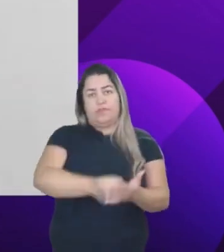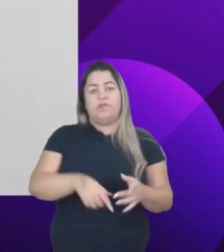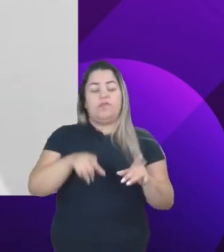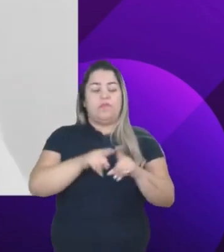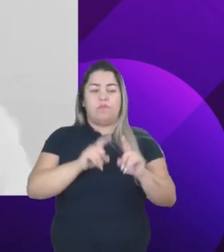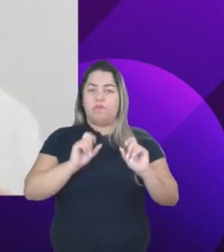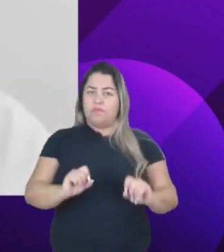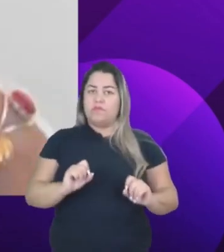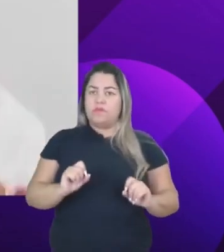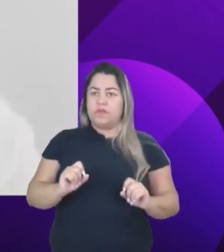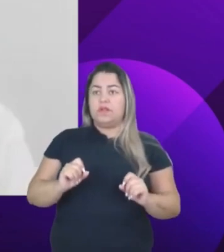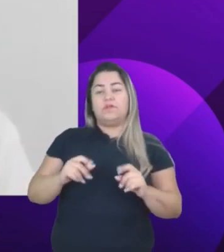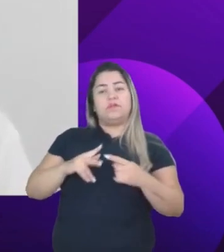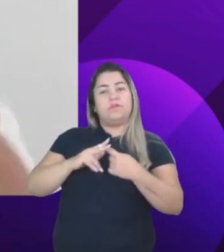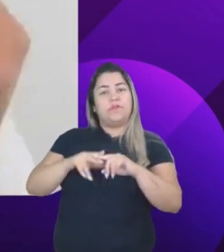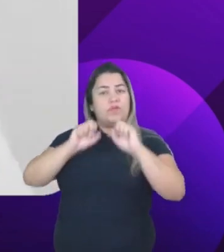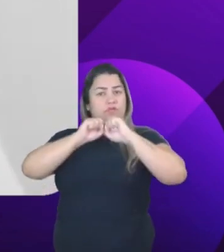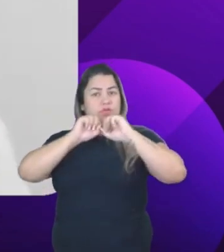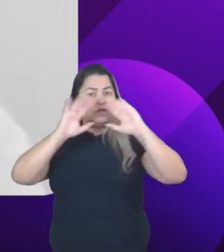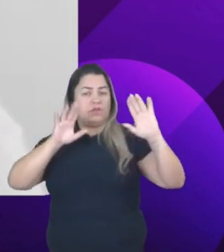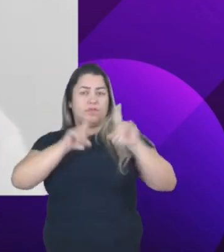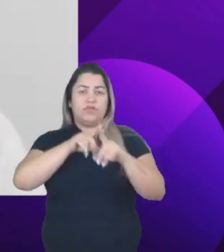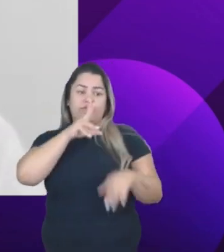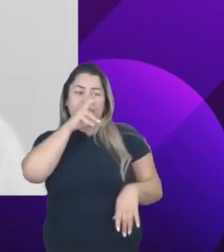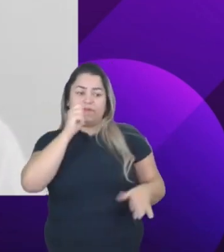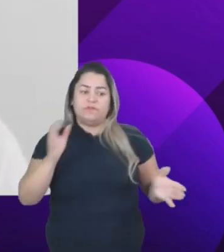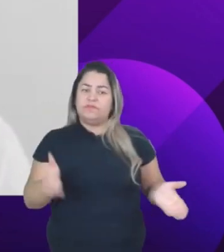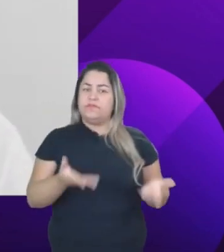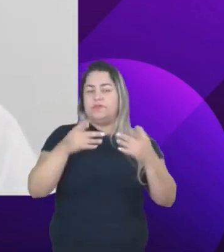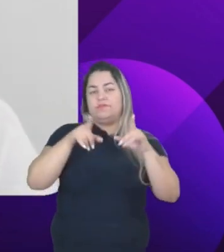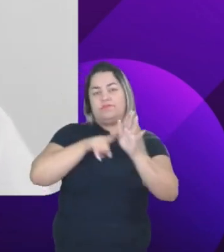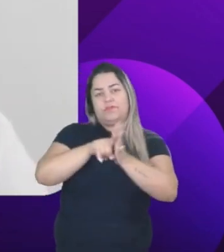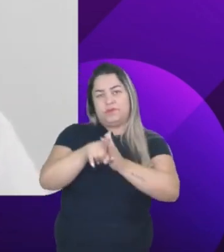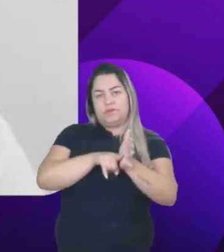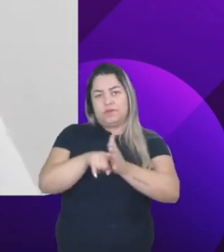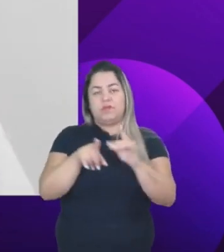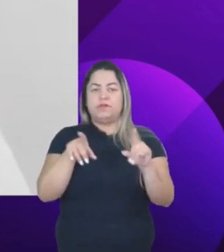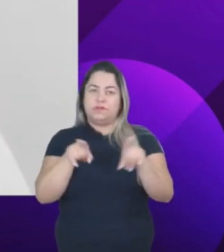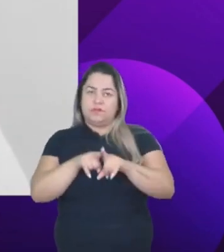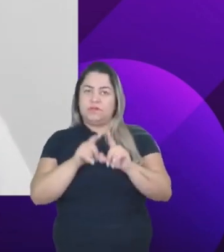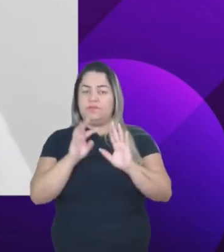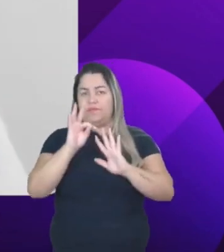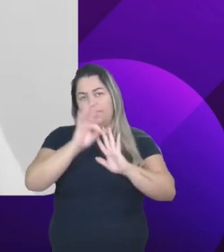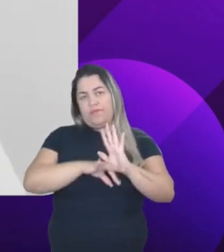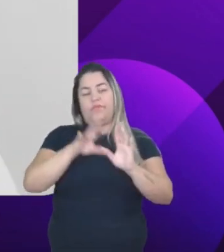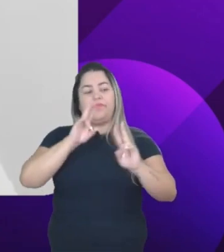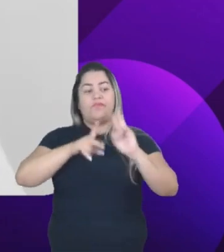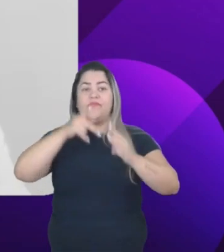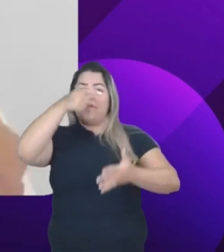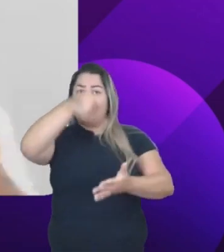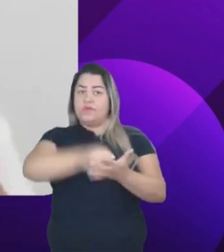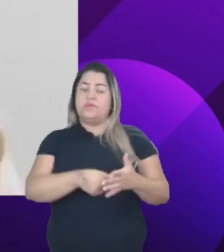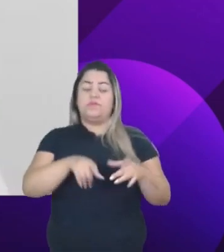do estabelecimento de mecanismos de transparência e do fortalecimento da fiscalização. Assim, né, o texto prevê a